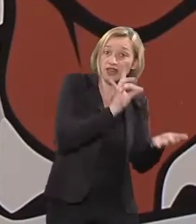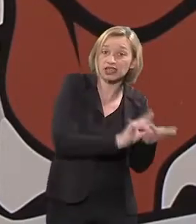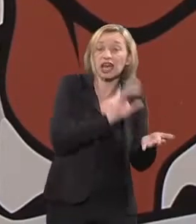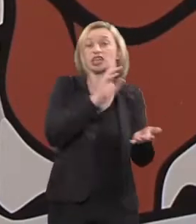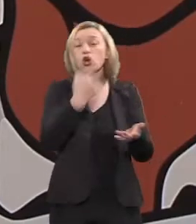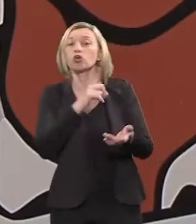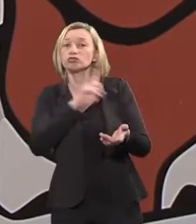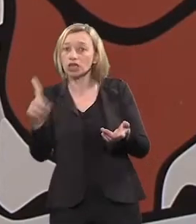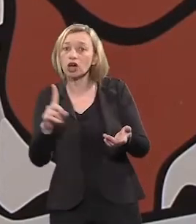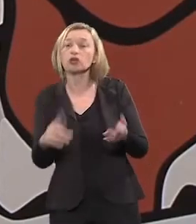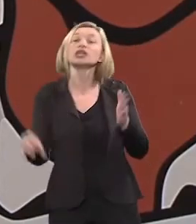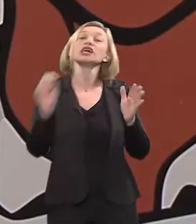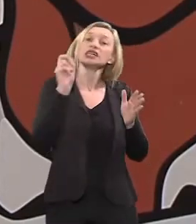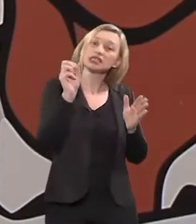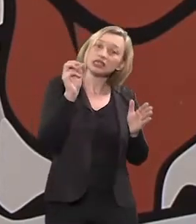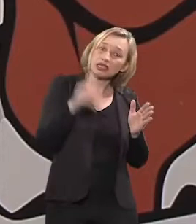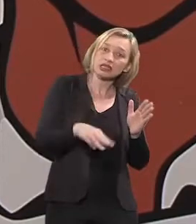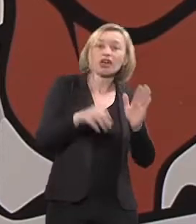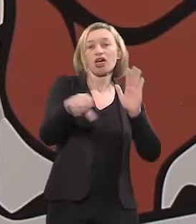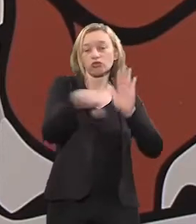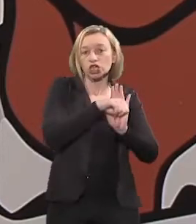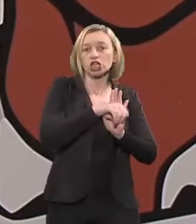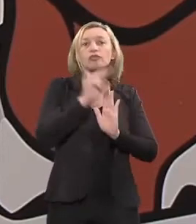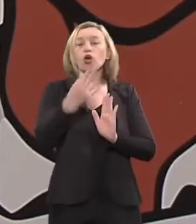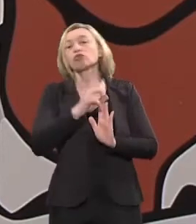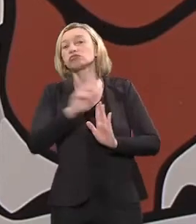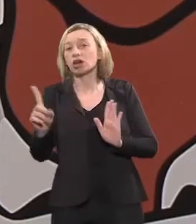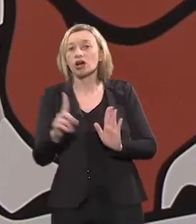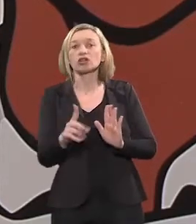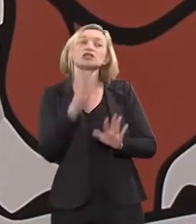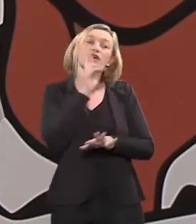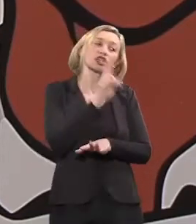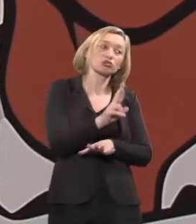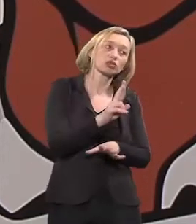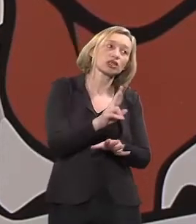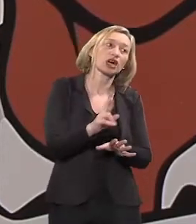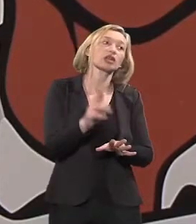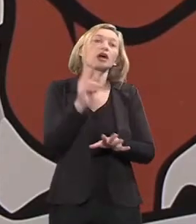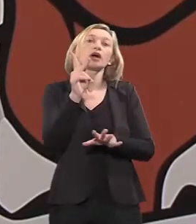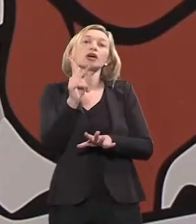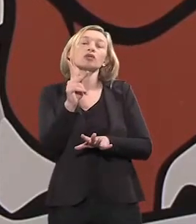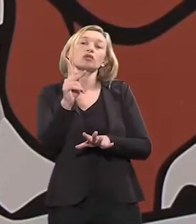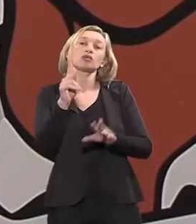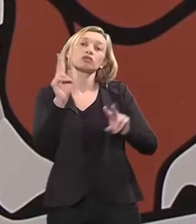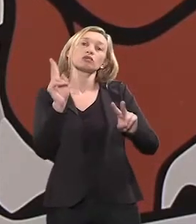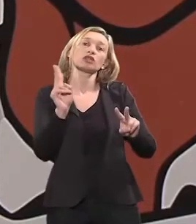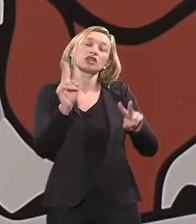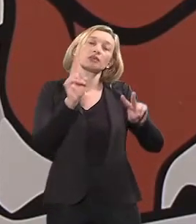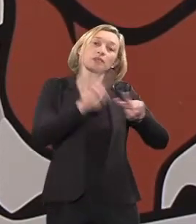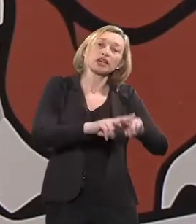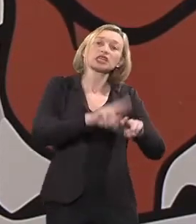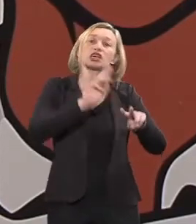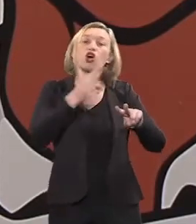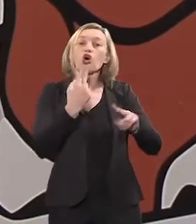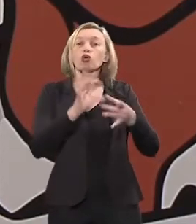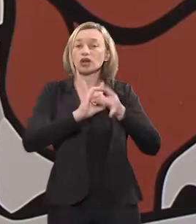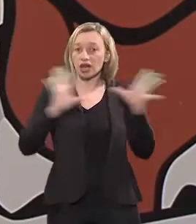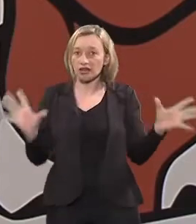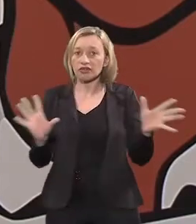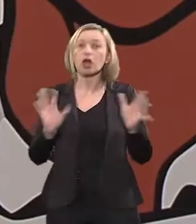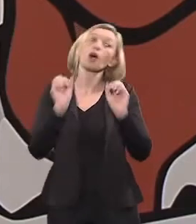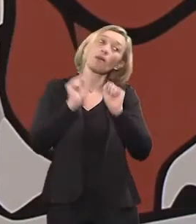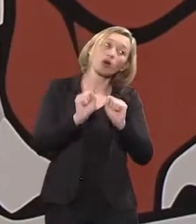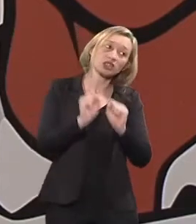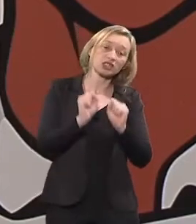que circunstâncias, se isso foi um crime e se ela vai ter que responder com alguma pena privativa de liberdade. Então pode ser que essa pessoa